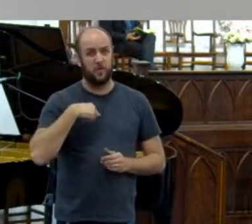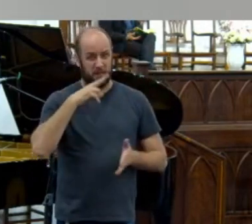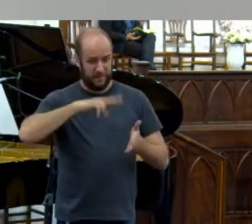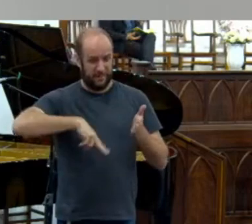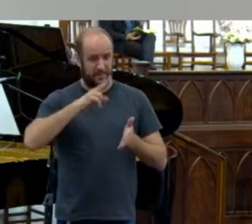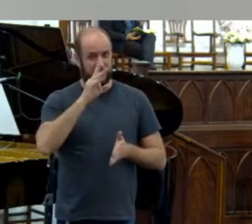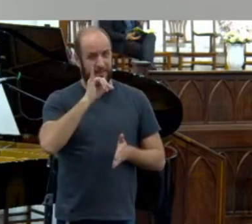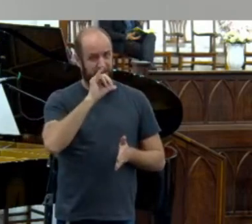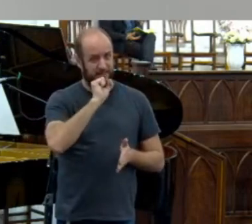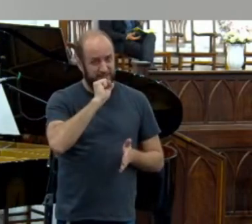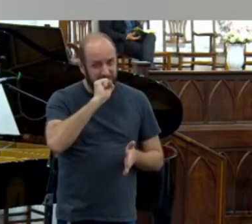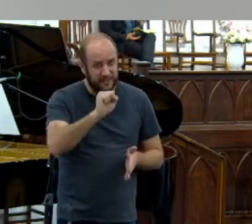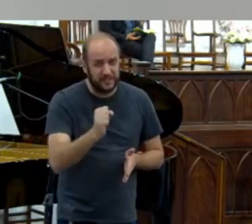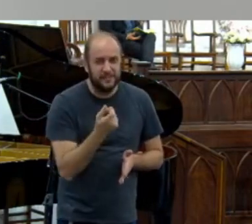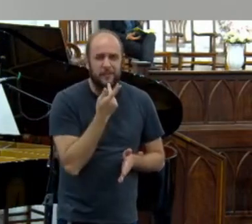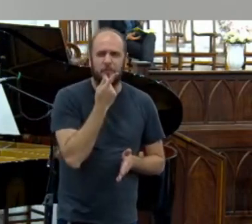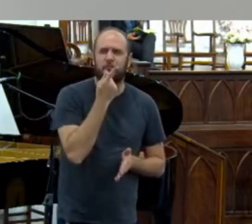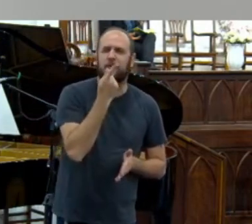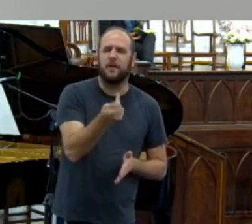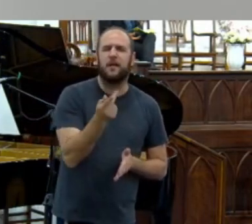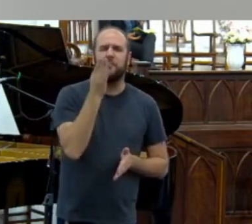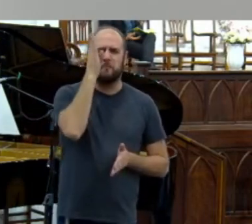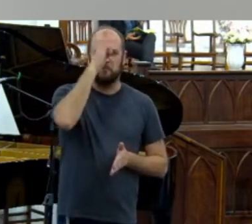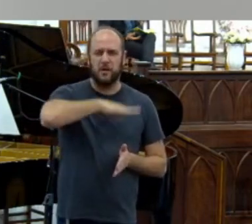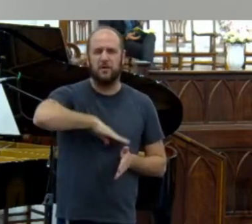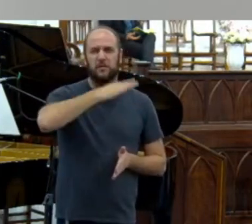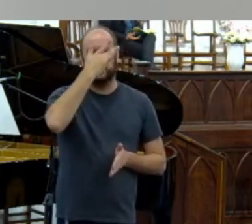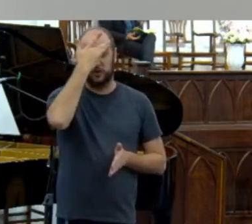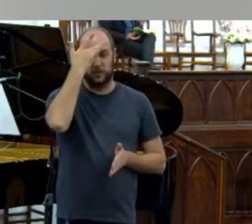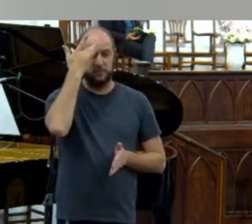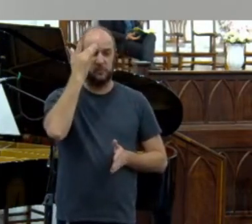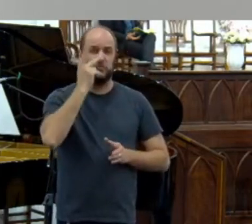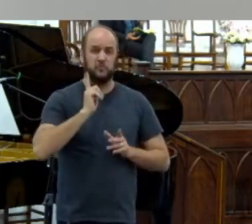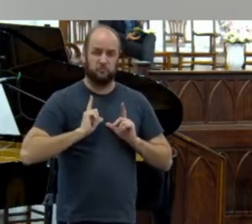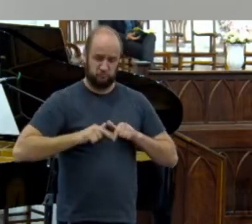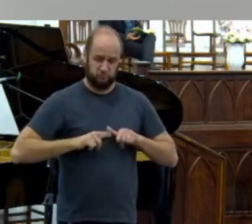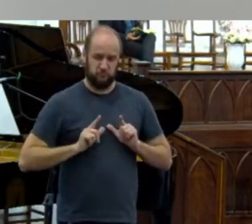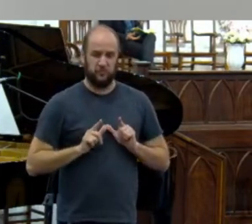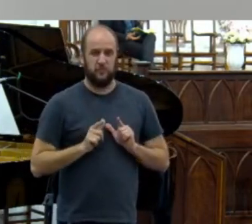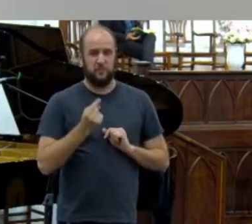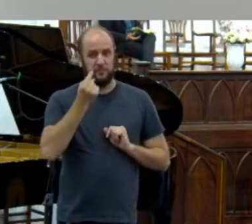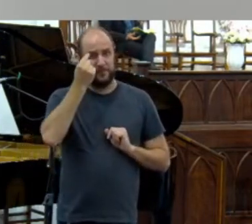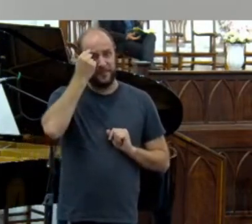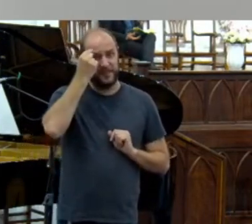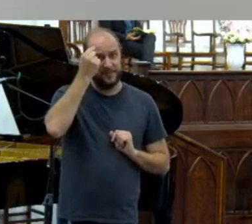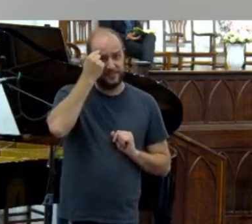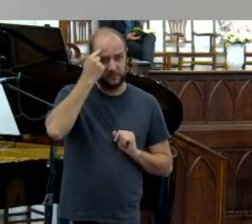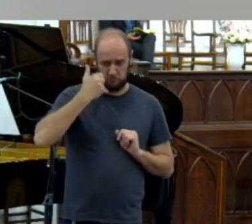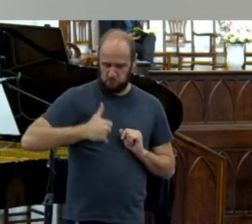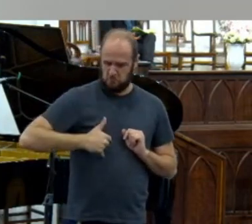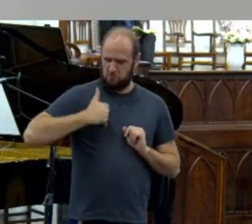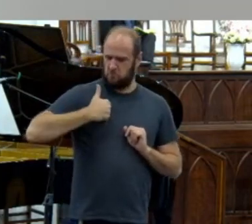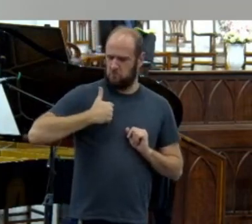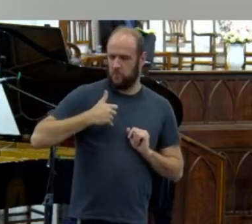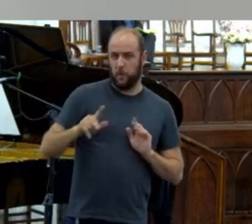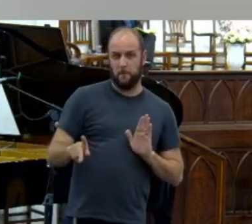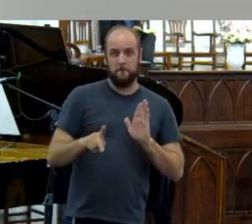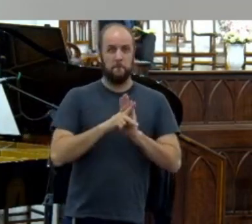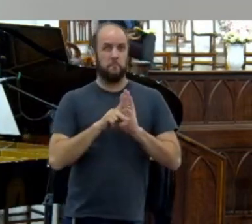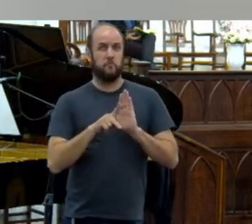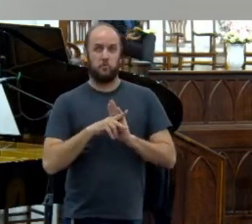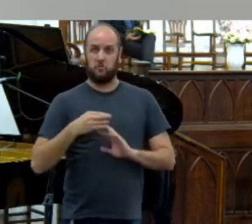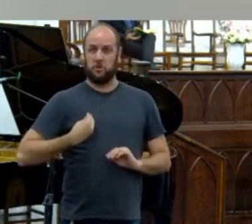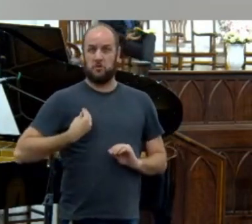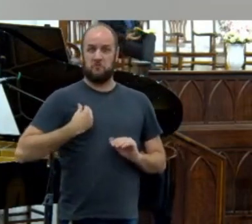de Isaías, que fala da perversidade dos judeus, que pensavam de si mesmos na mais alta